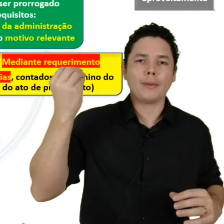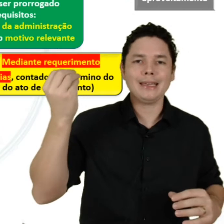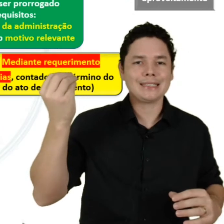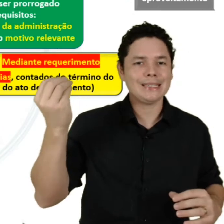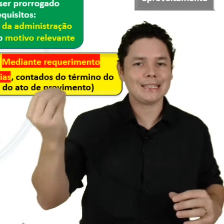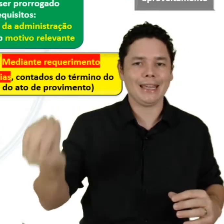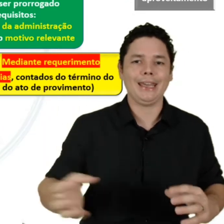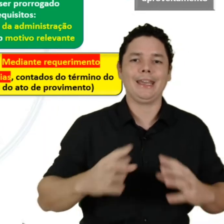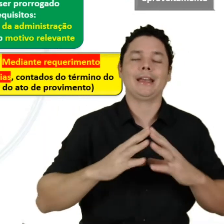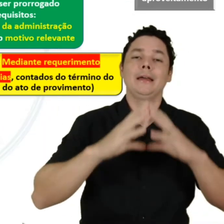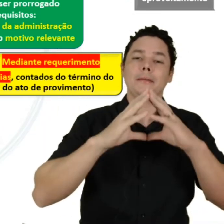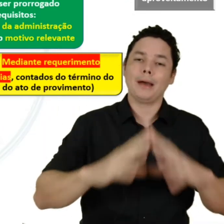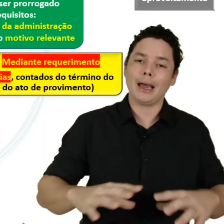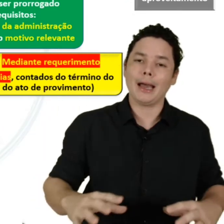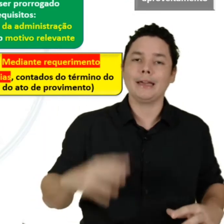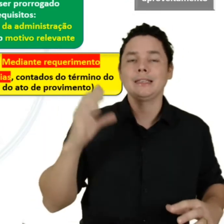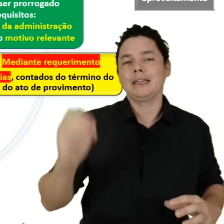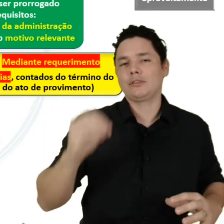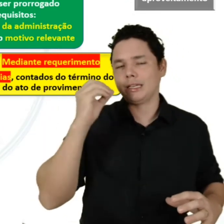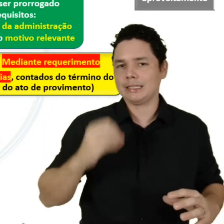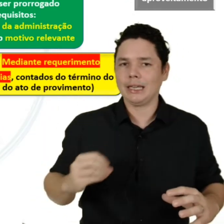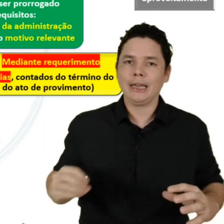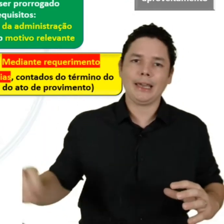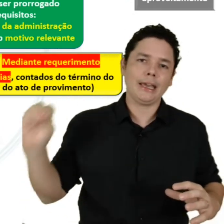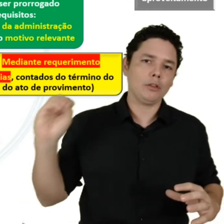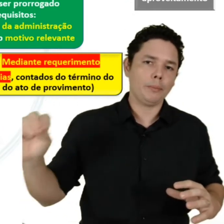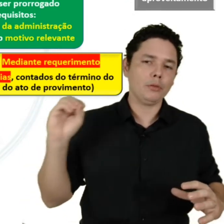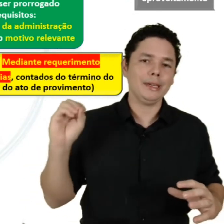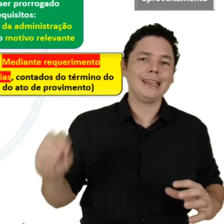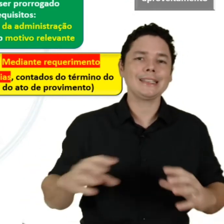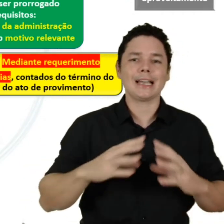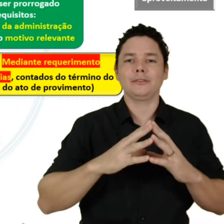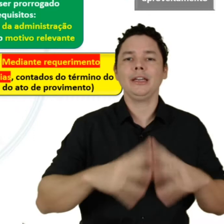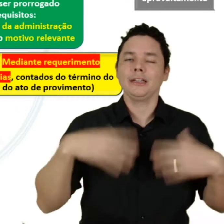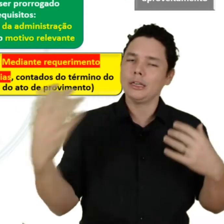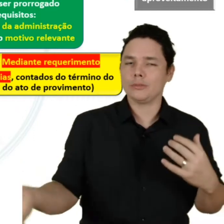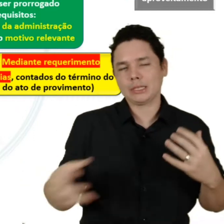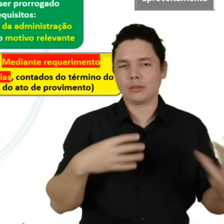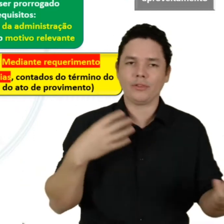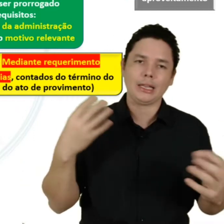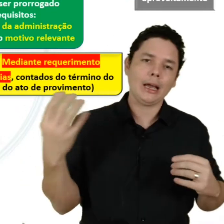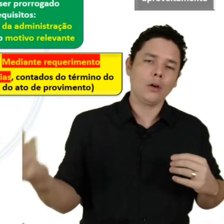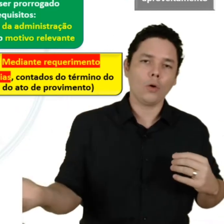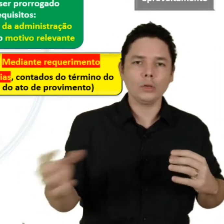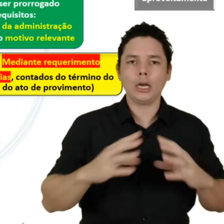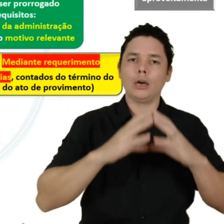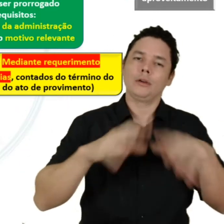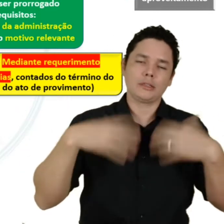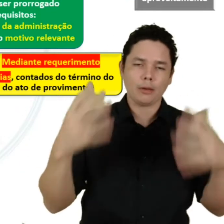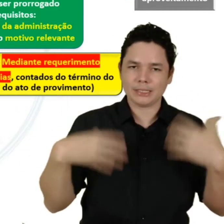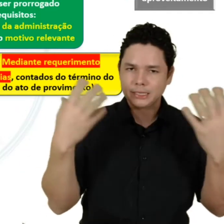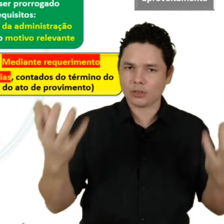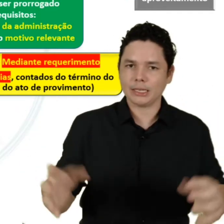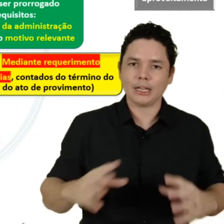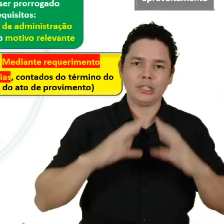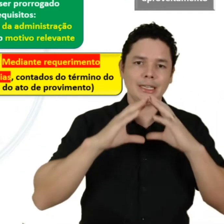por mais 60. Mas isso tem que ser requerido pelo interessado, né? E a administração vai dar ou não. Isso